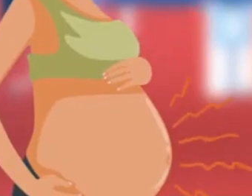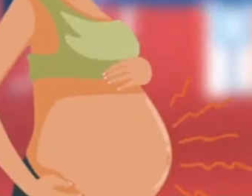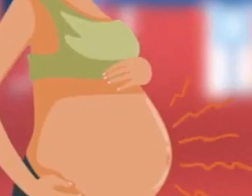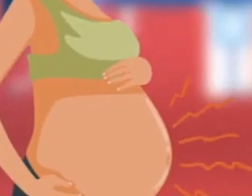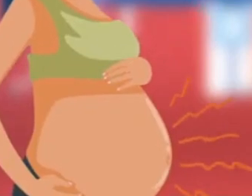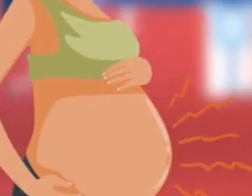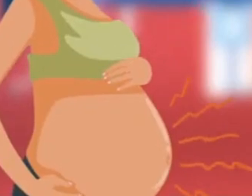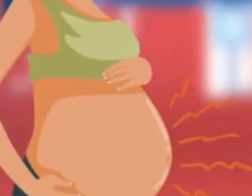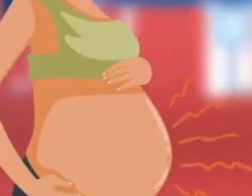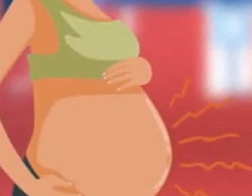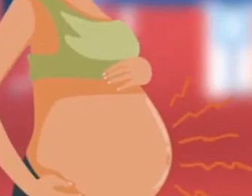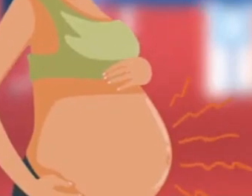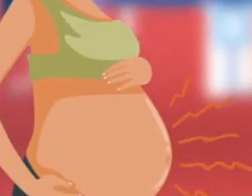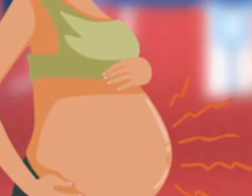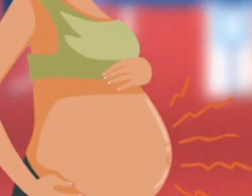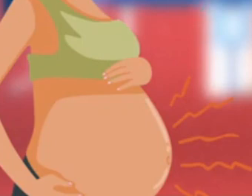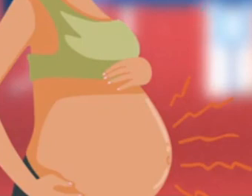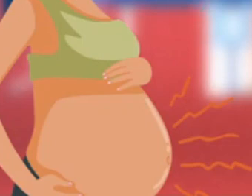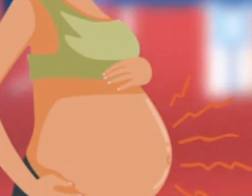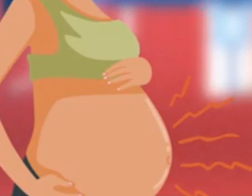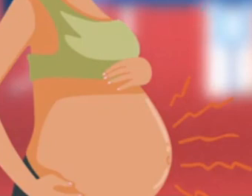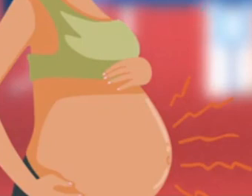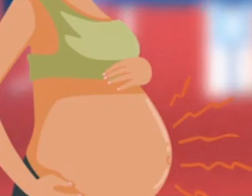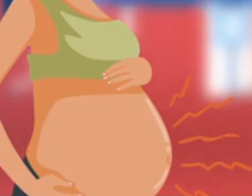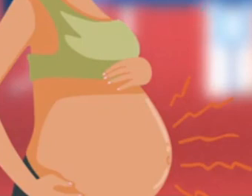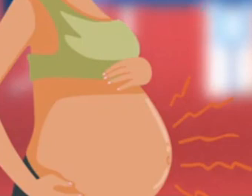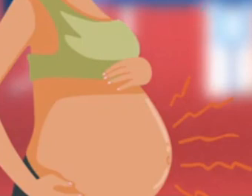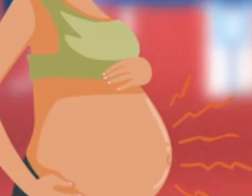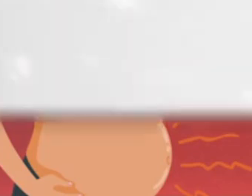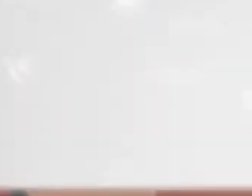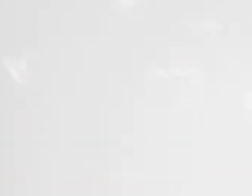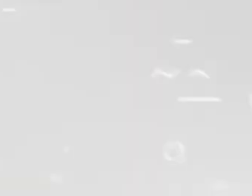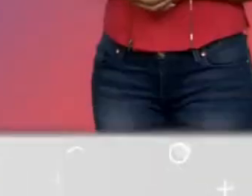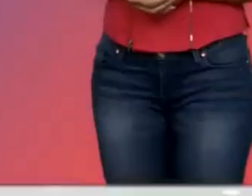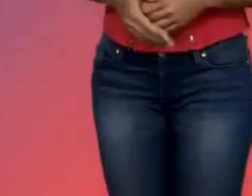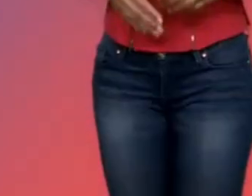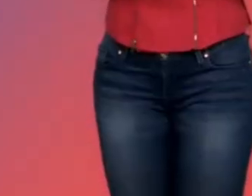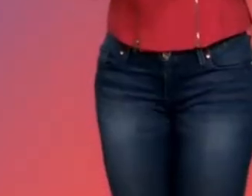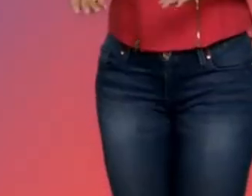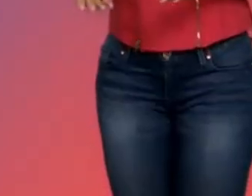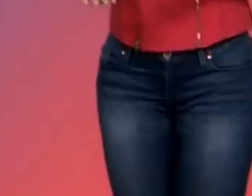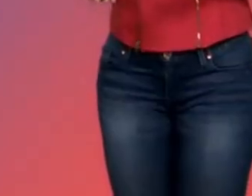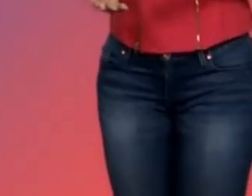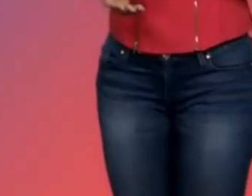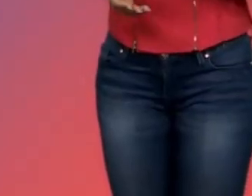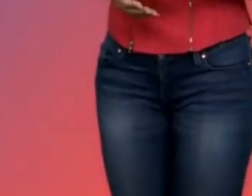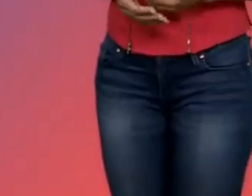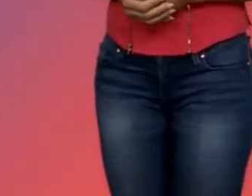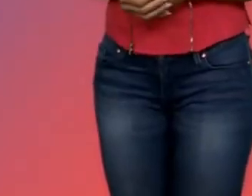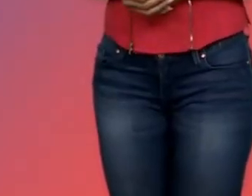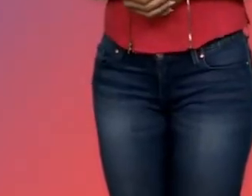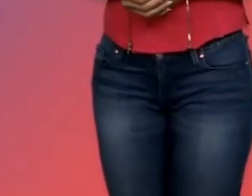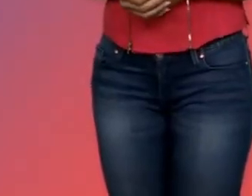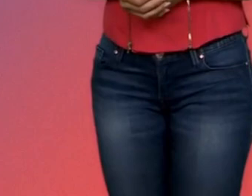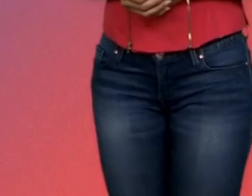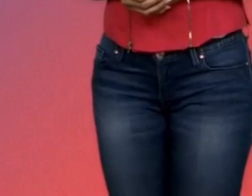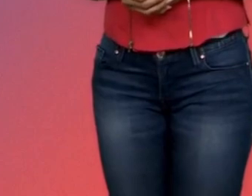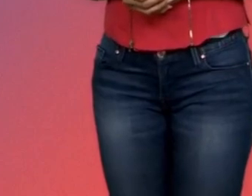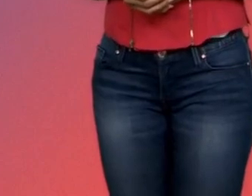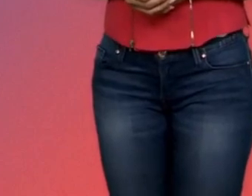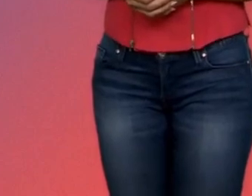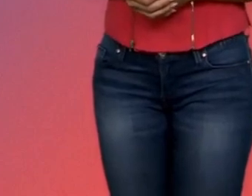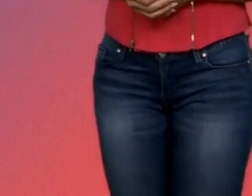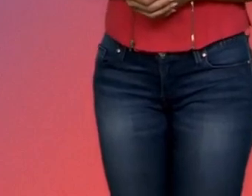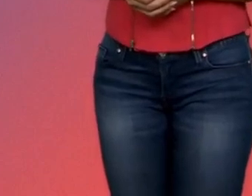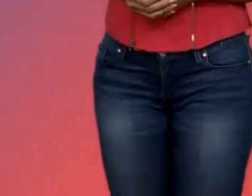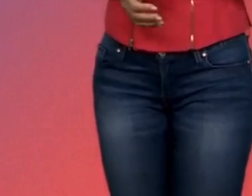de 10 mil pessoas com diversos problemas de saúde. A tragédia se deu da atividade biológica